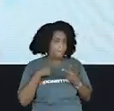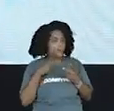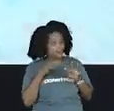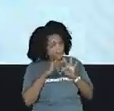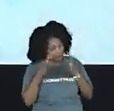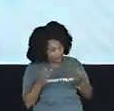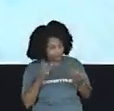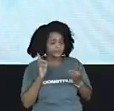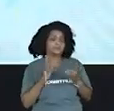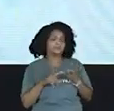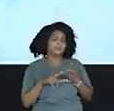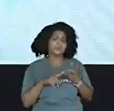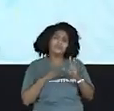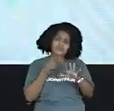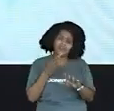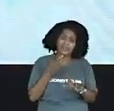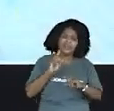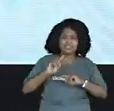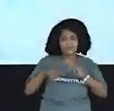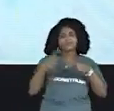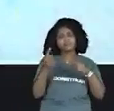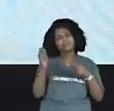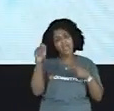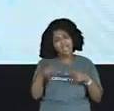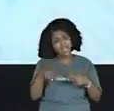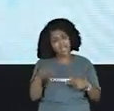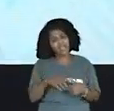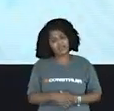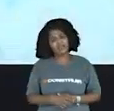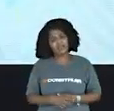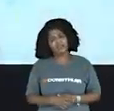é simples mas deixa eu te falar isso é prosperidade demais